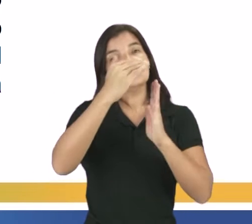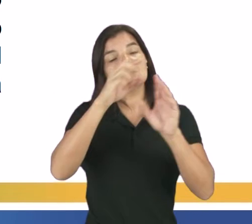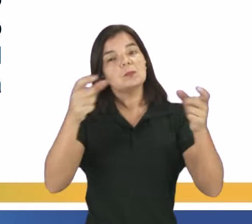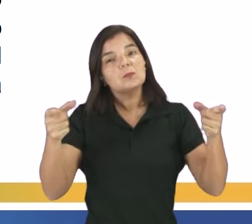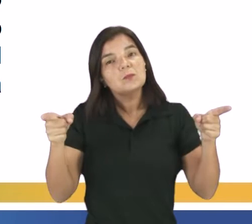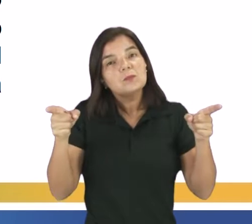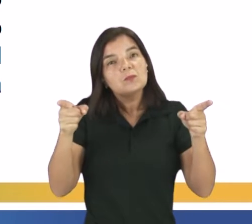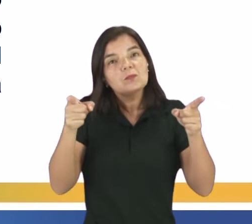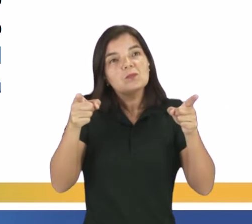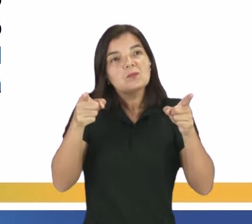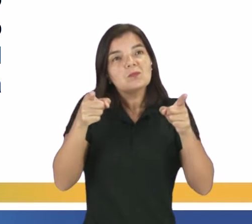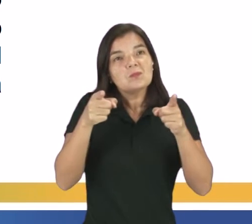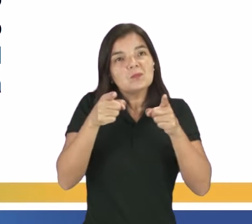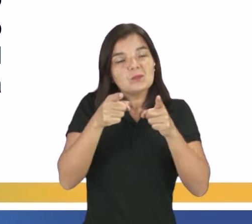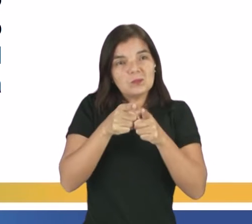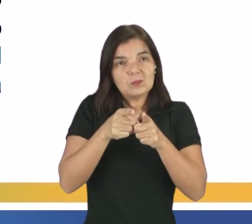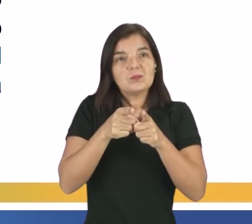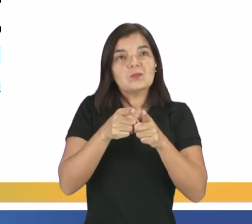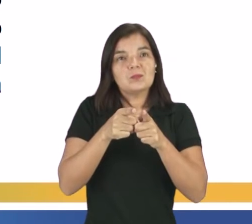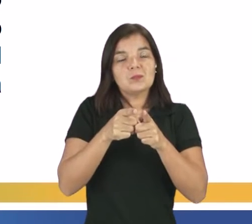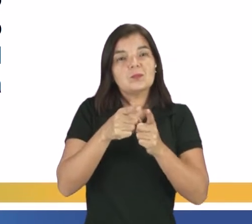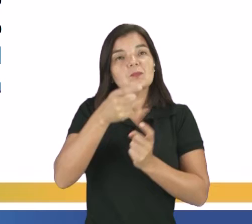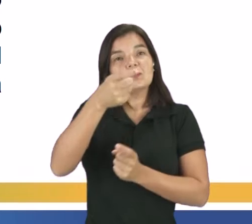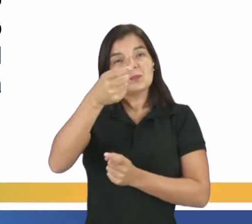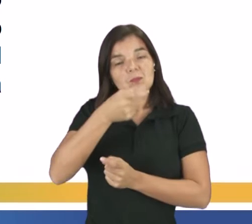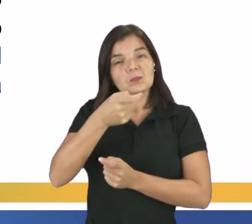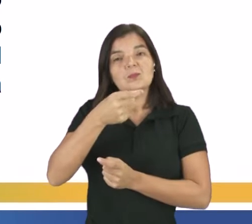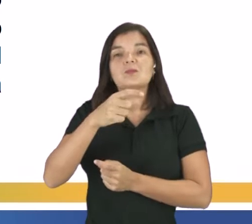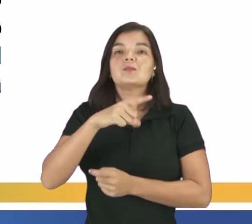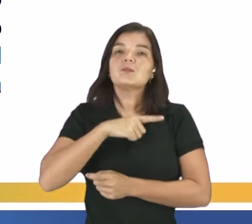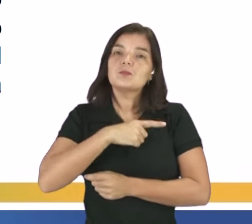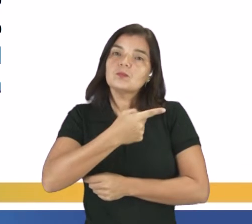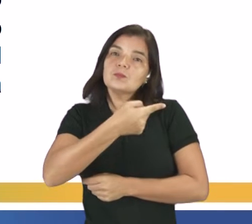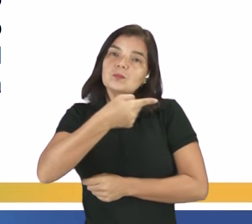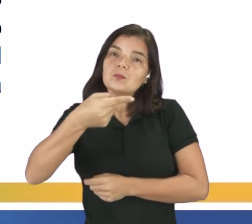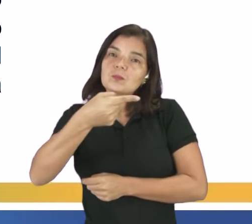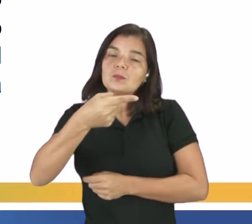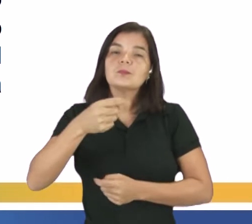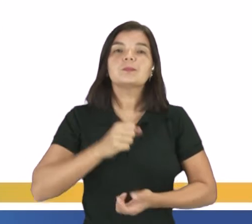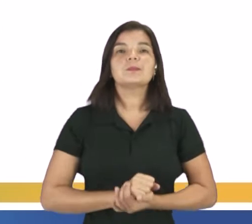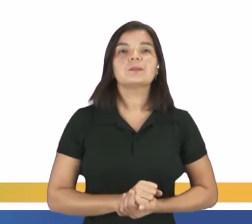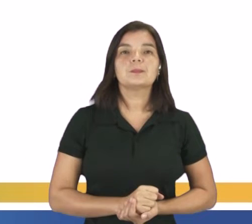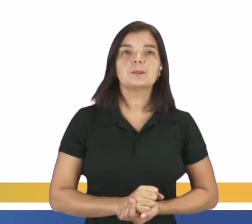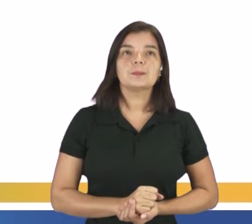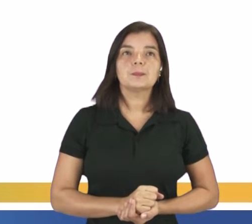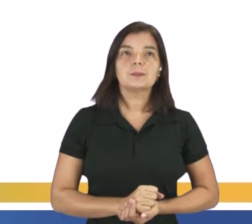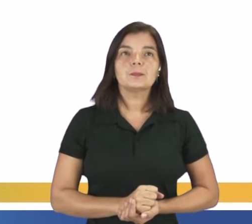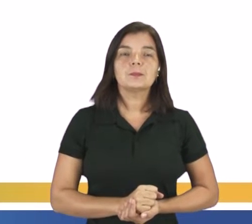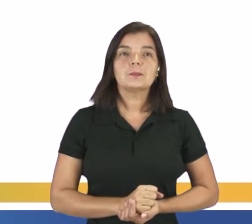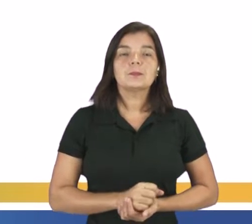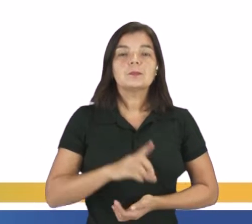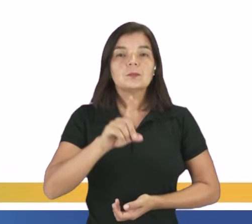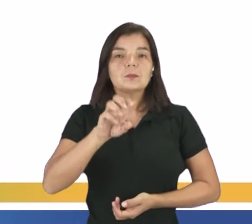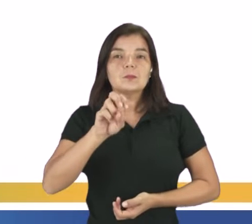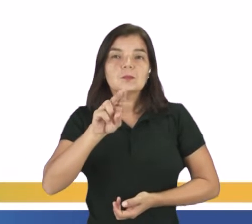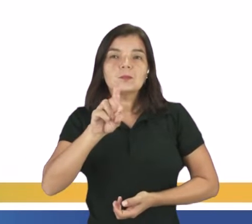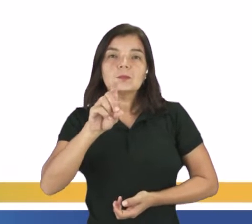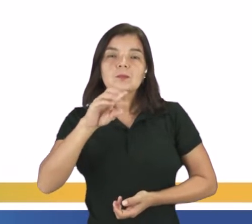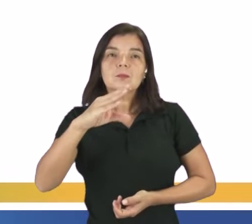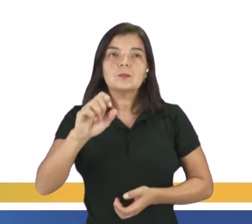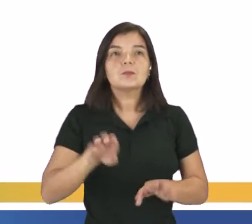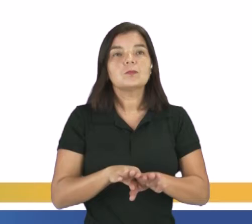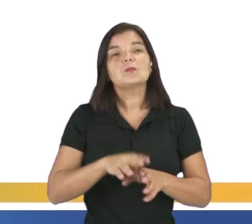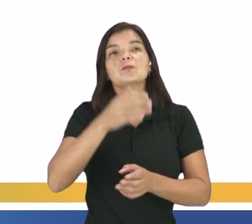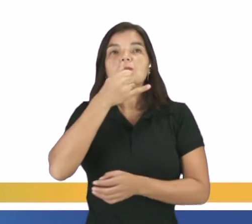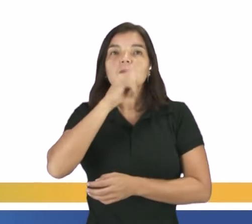no entanto, se o seu comprimento for diminuído, o X será negativo. Dedução.